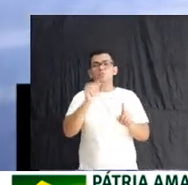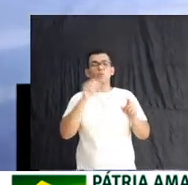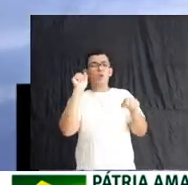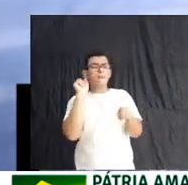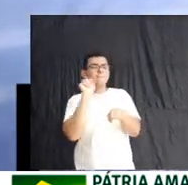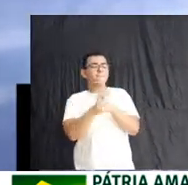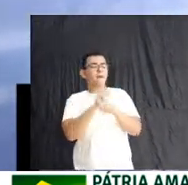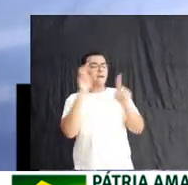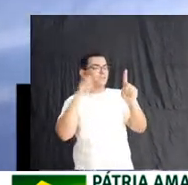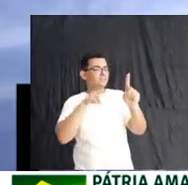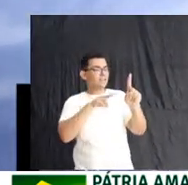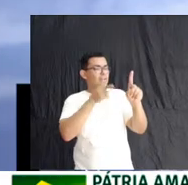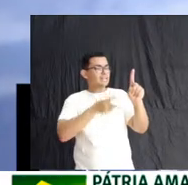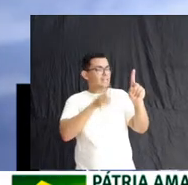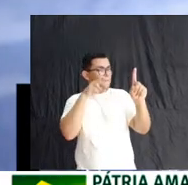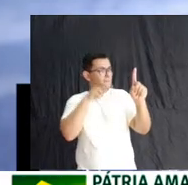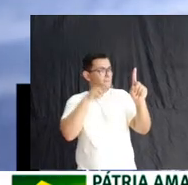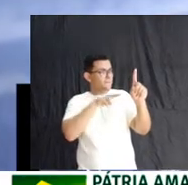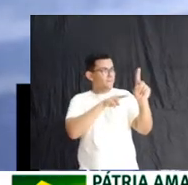de te olhar.